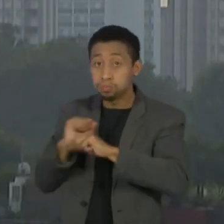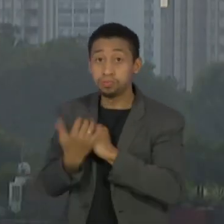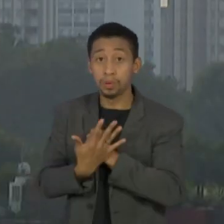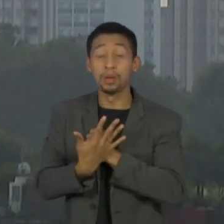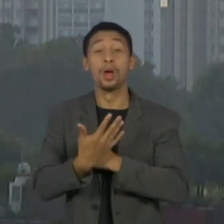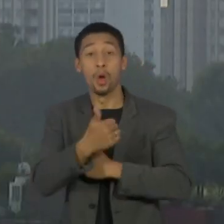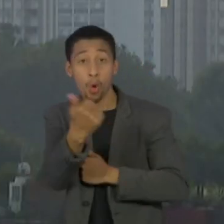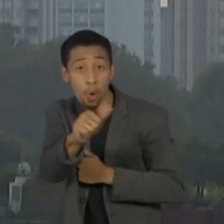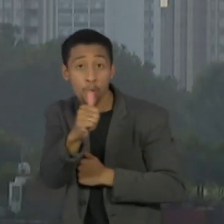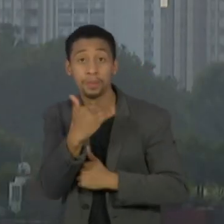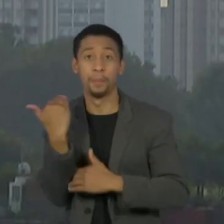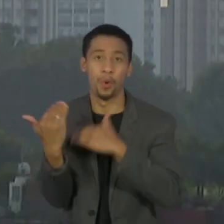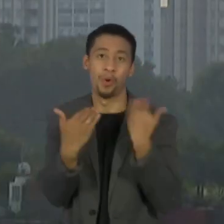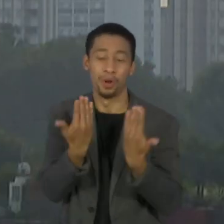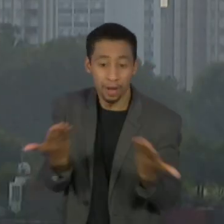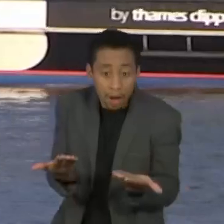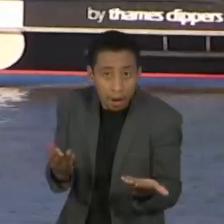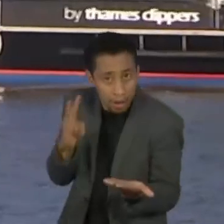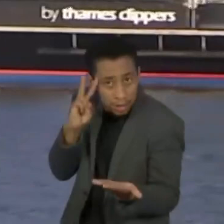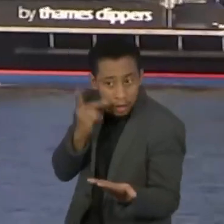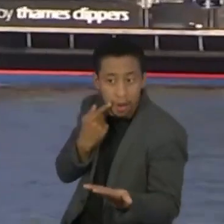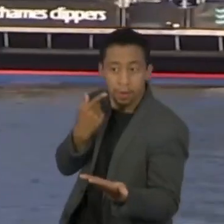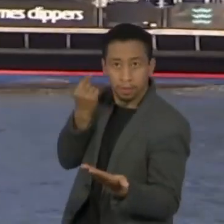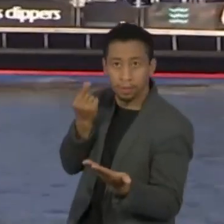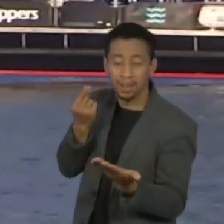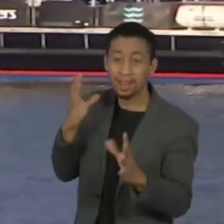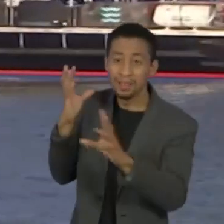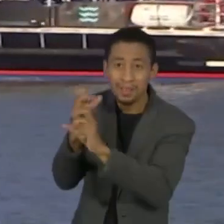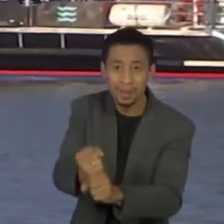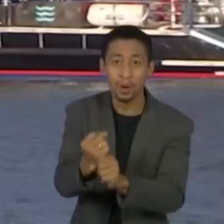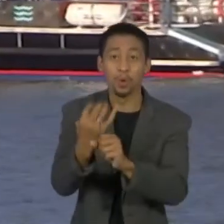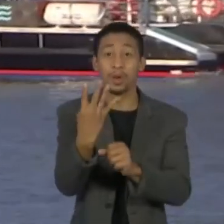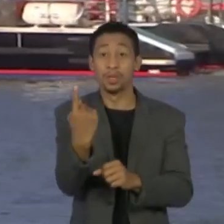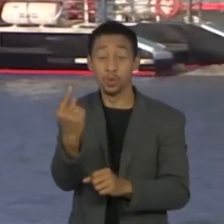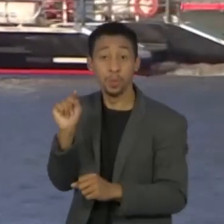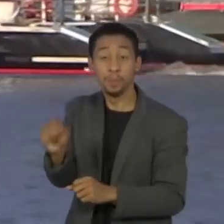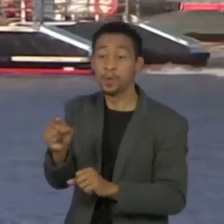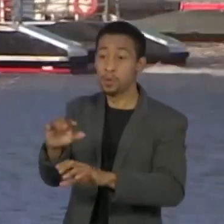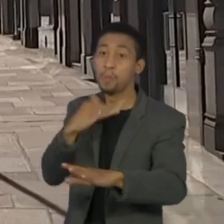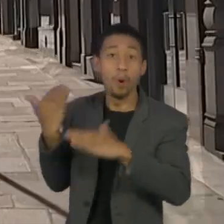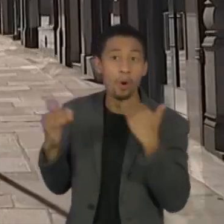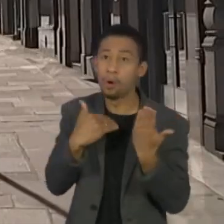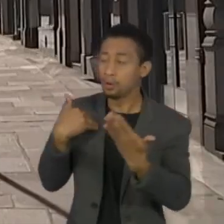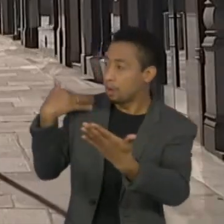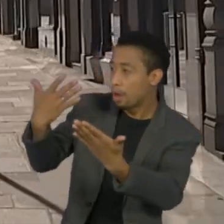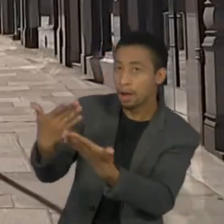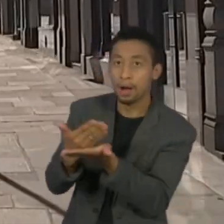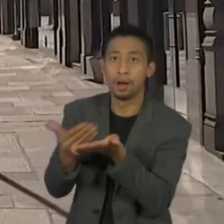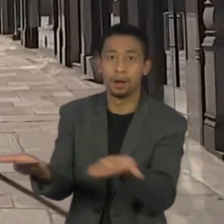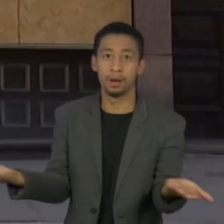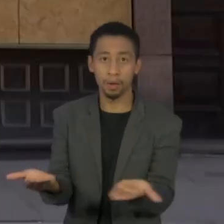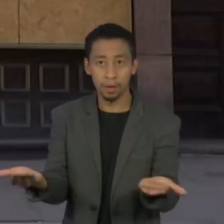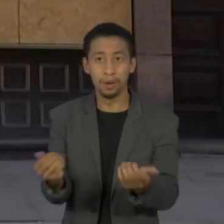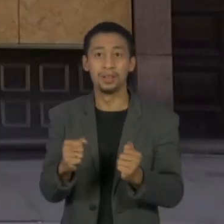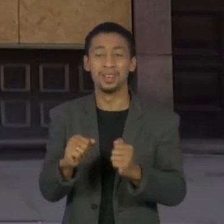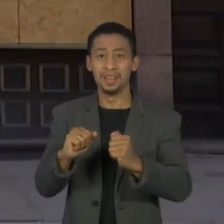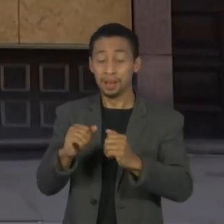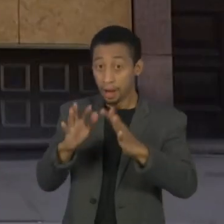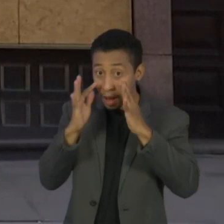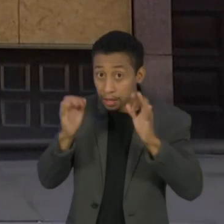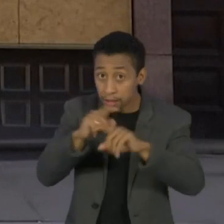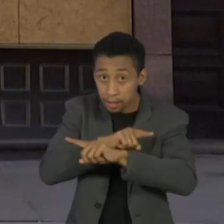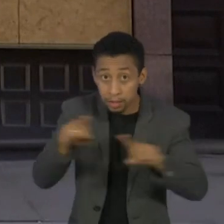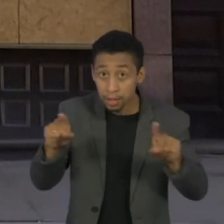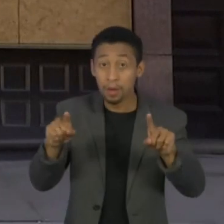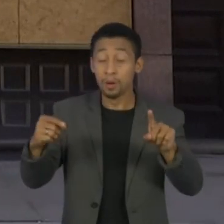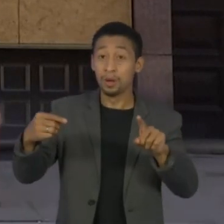nesta segunda-feira, somando mais de 41 mil mortos desde o início da pandemia. O grau de alerta foi elevado do terceiro